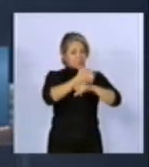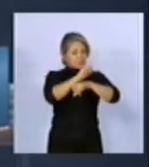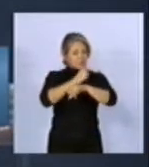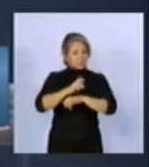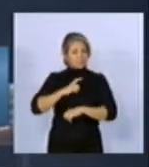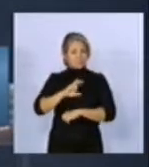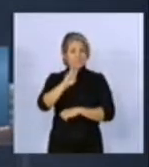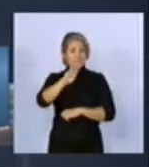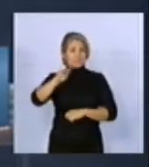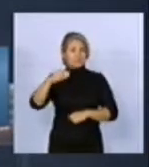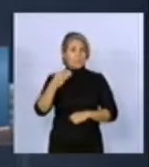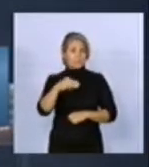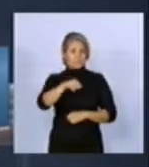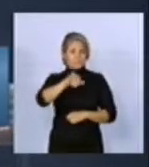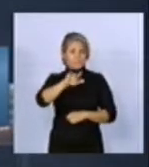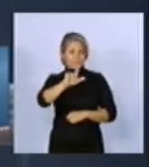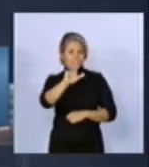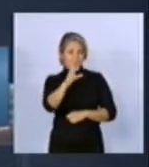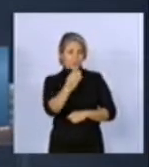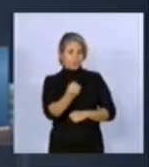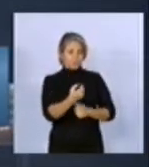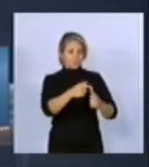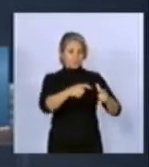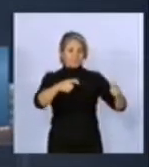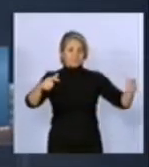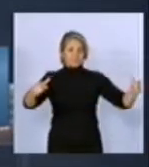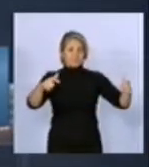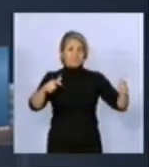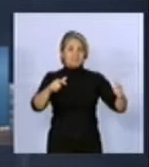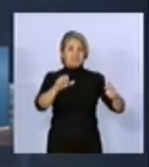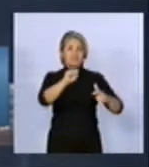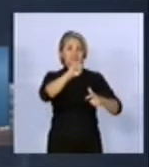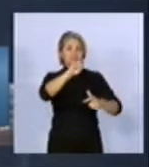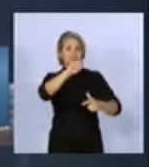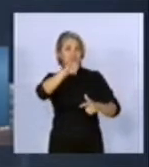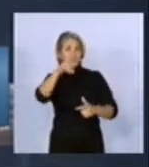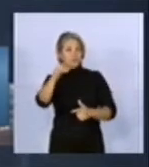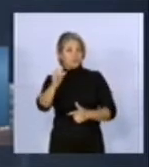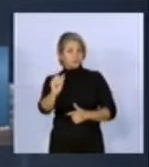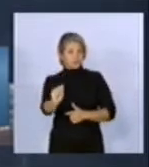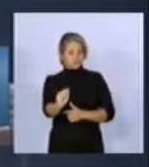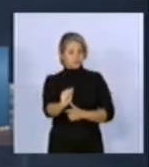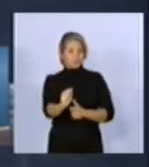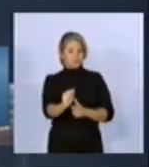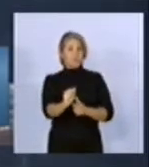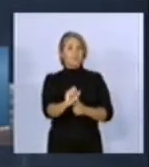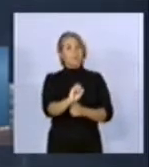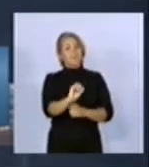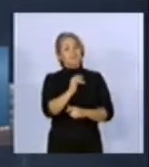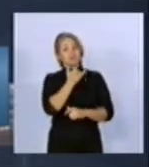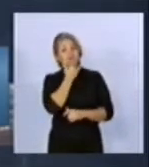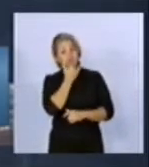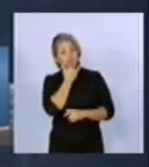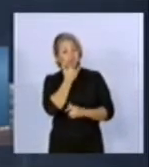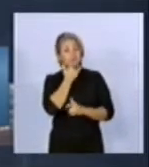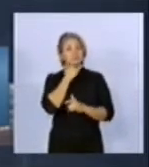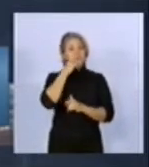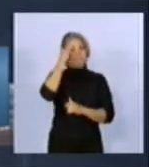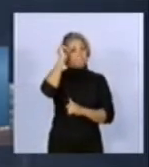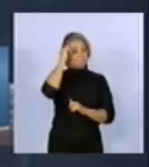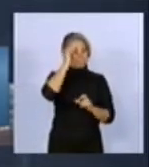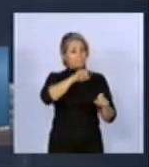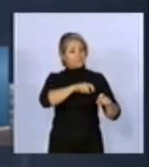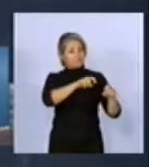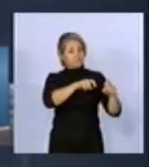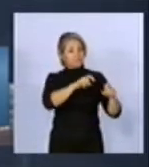cinco milhões e setecentos mil hectares de soj quatro grandes passagens de soja 4